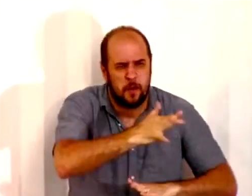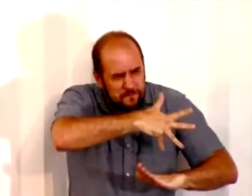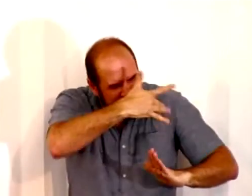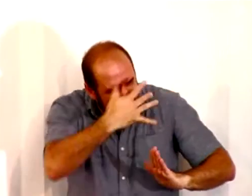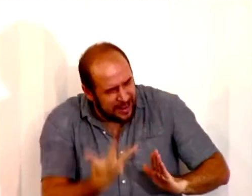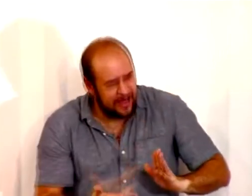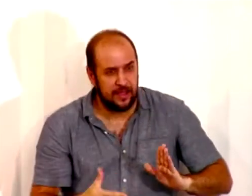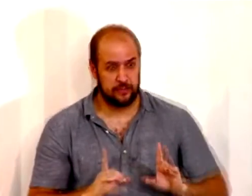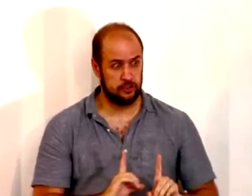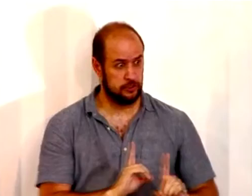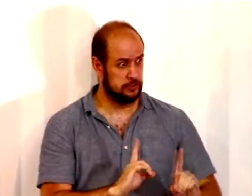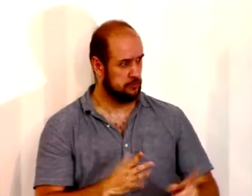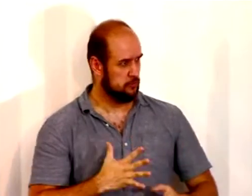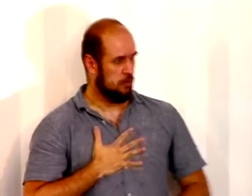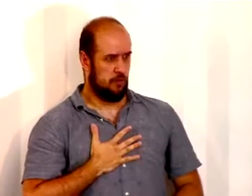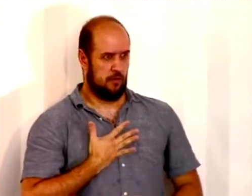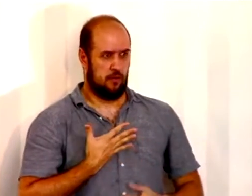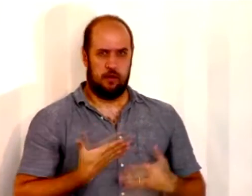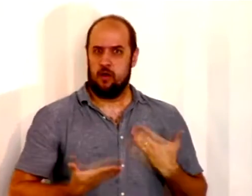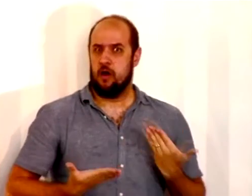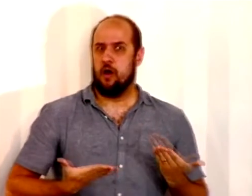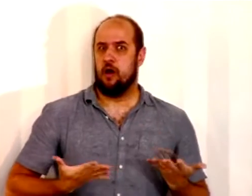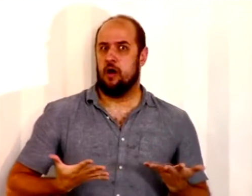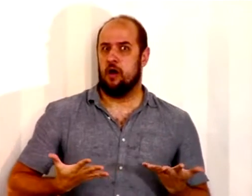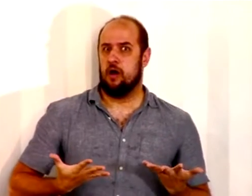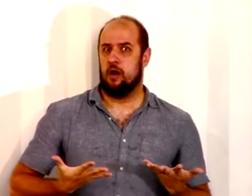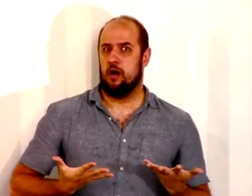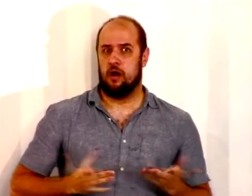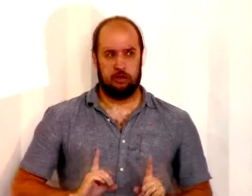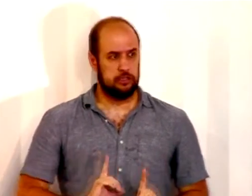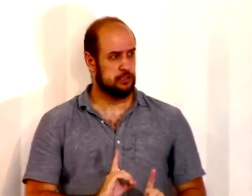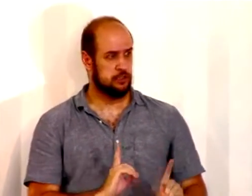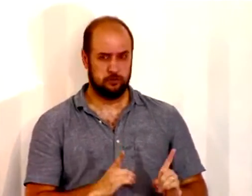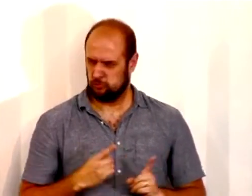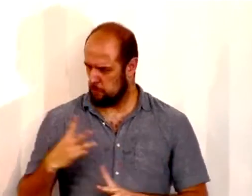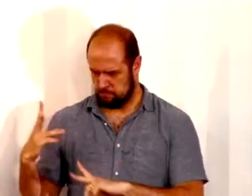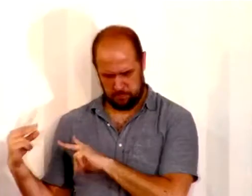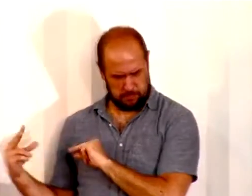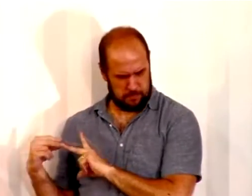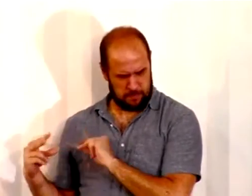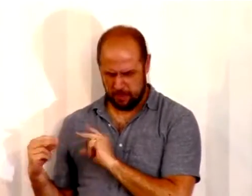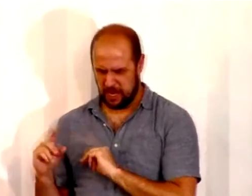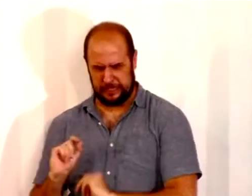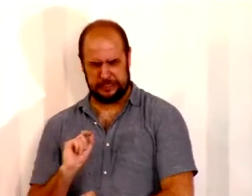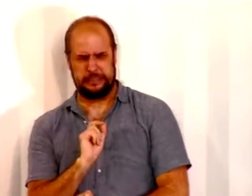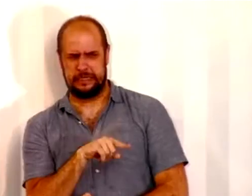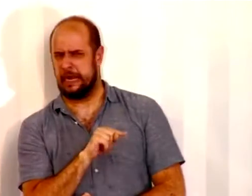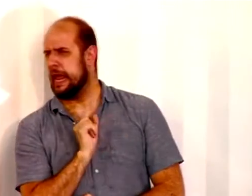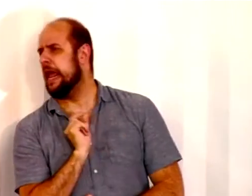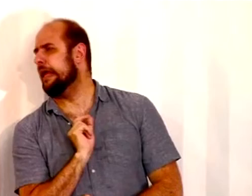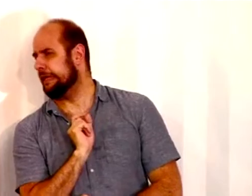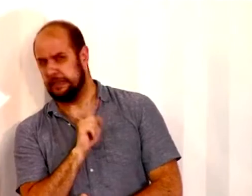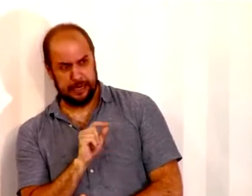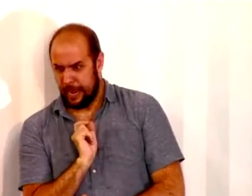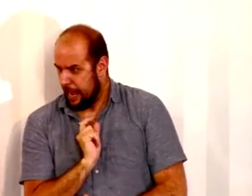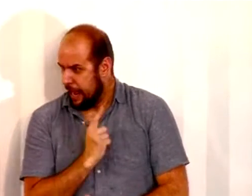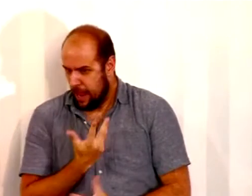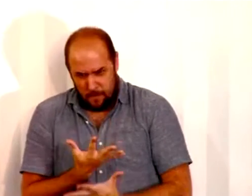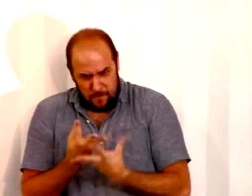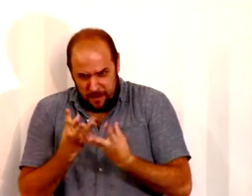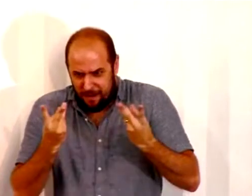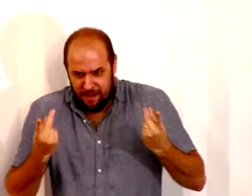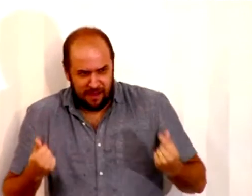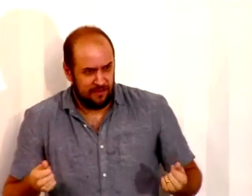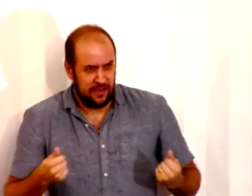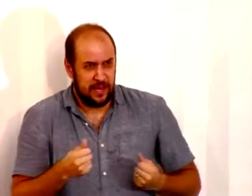milagres, os discípulos ficavam espantados e, de repente, os discípulos ficavam conversando entre si: quem é este? Quem é este que o